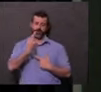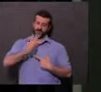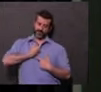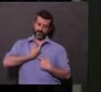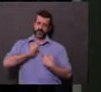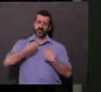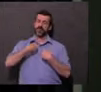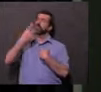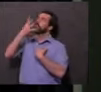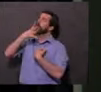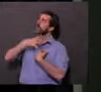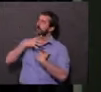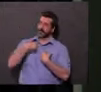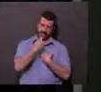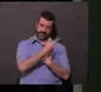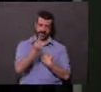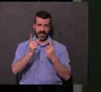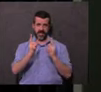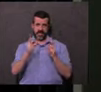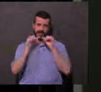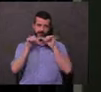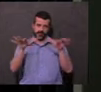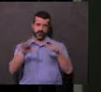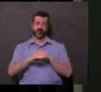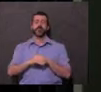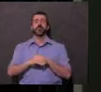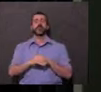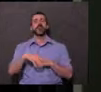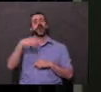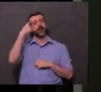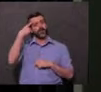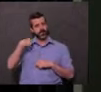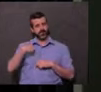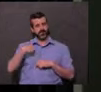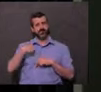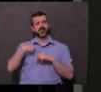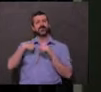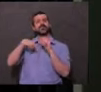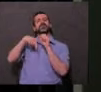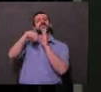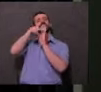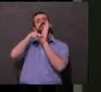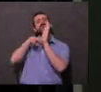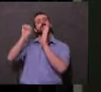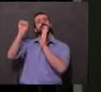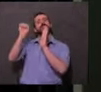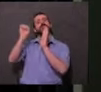e anunciar. E eu sei que o seu mandamento é vida eterna.